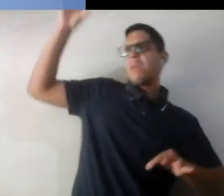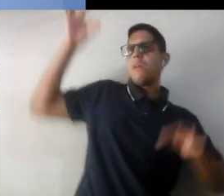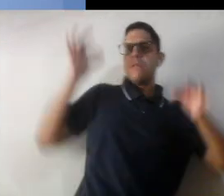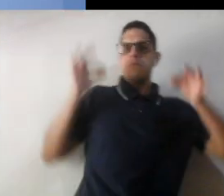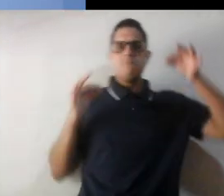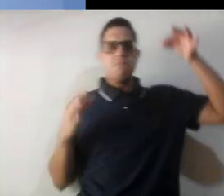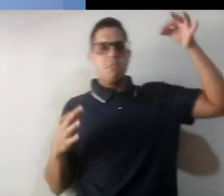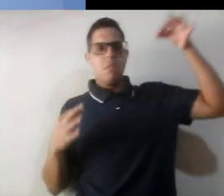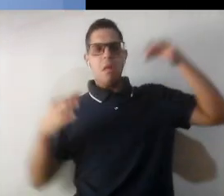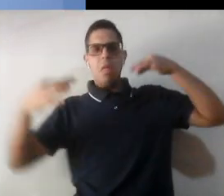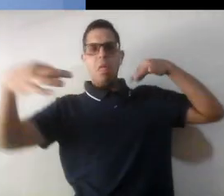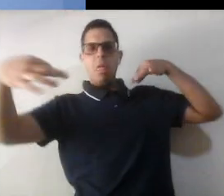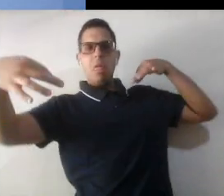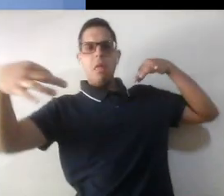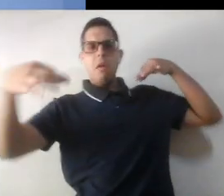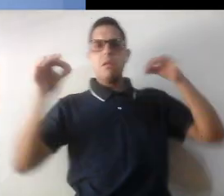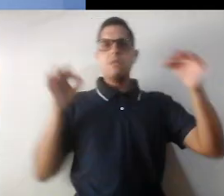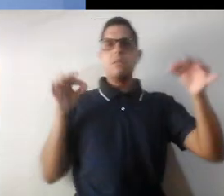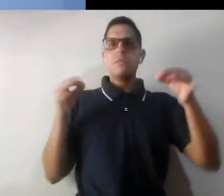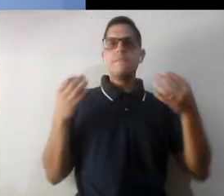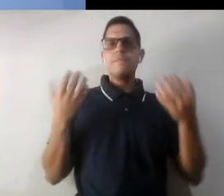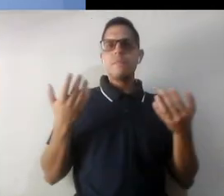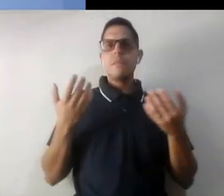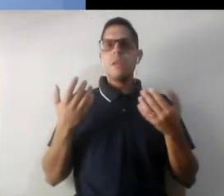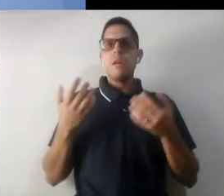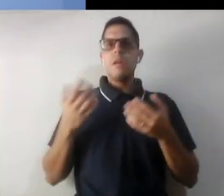Desviar-se do alinhamento entre os pontos.